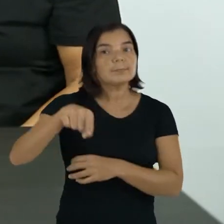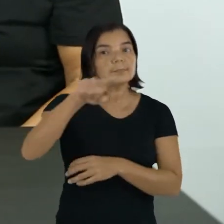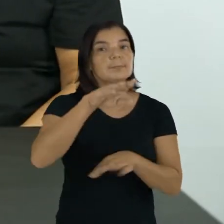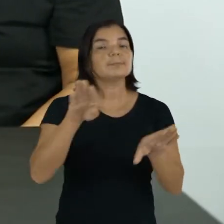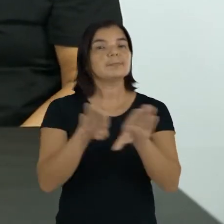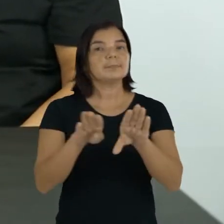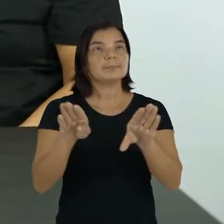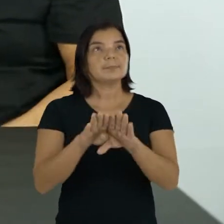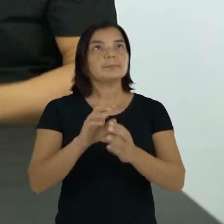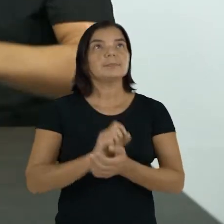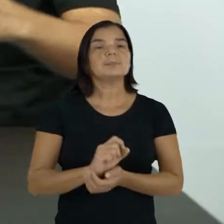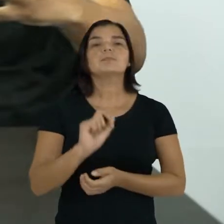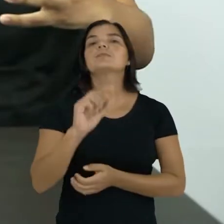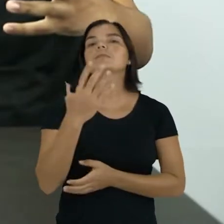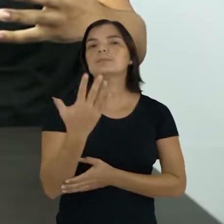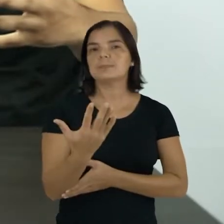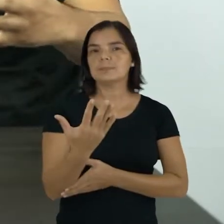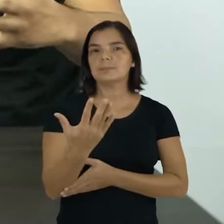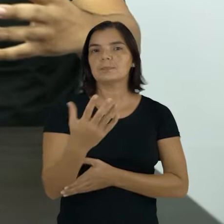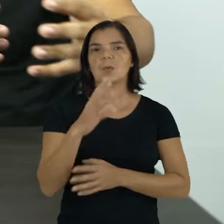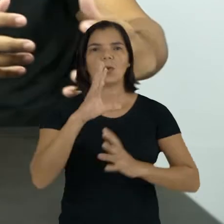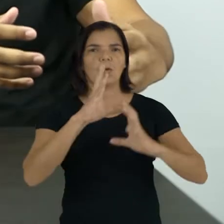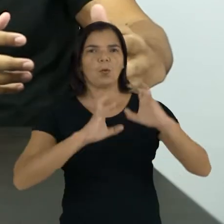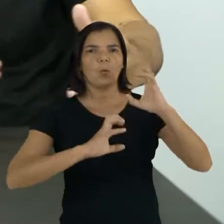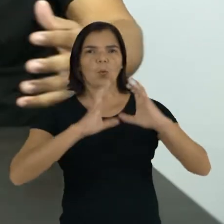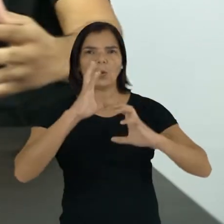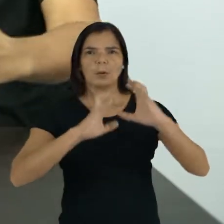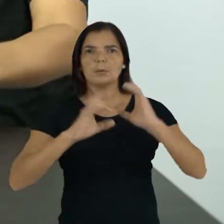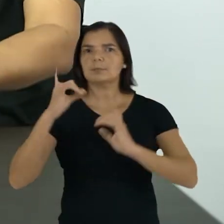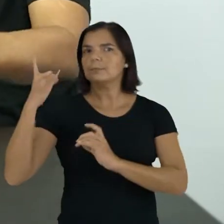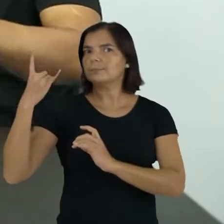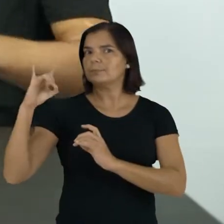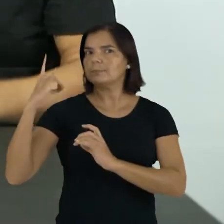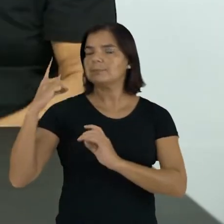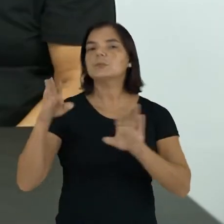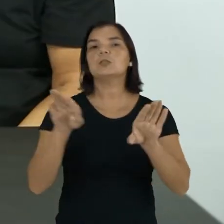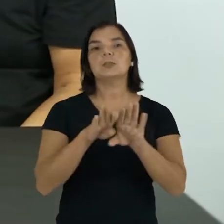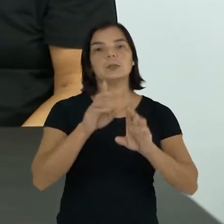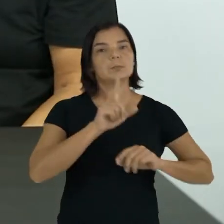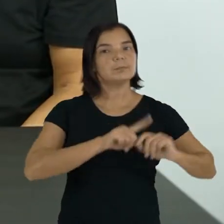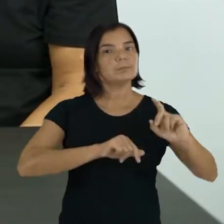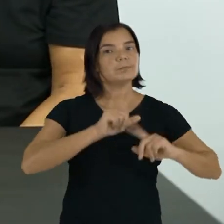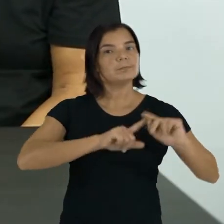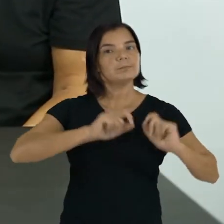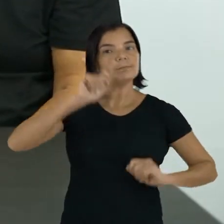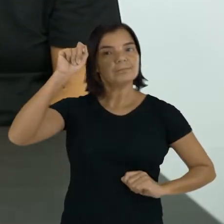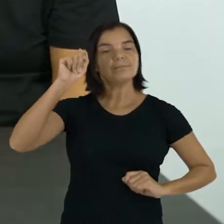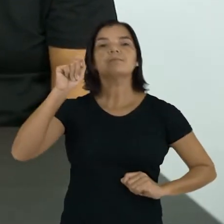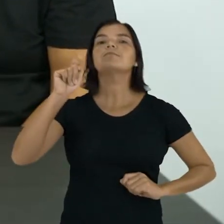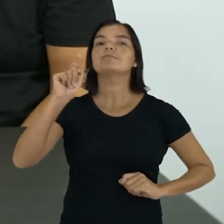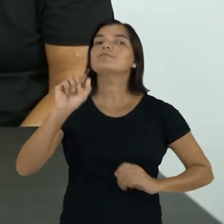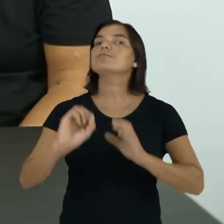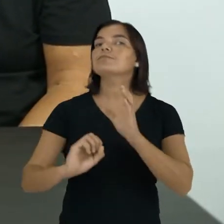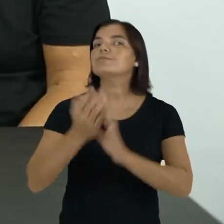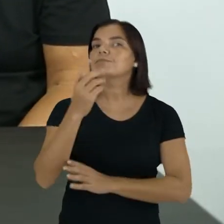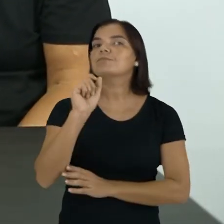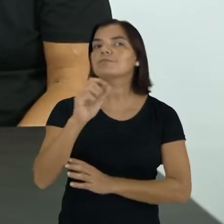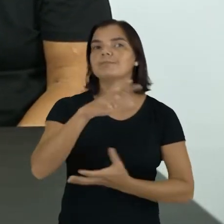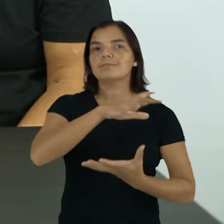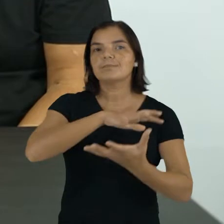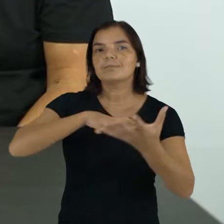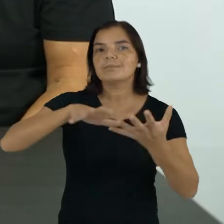também, né? O que que acontece? Há um atrito entre bolivianos e acreanos que gera a chamada